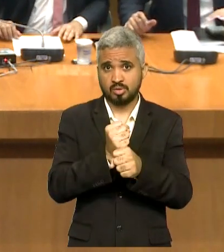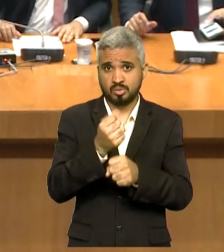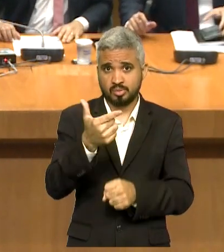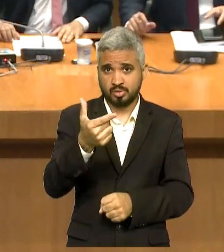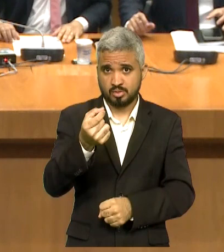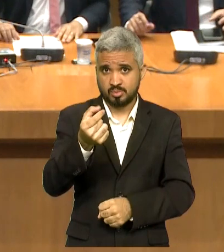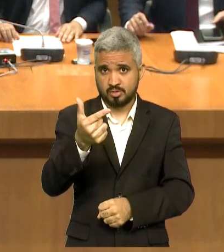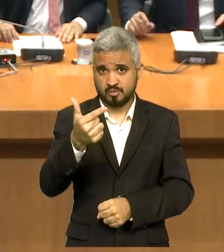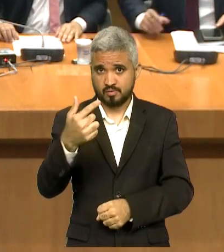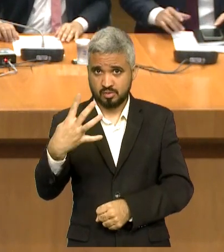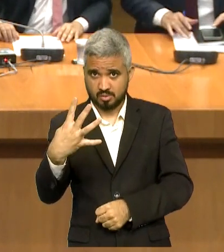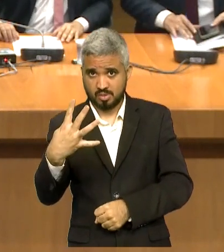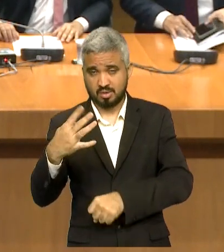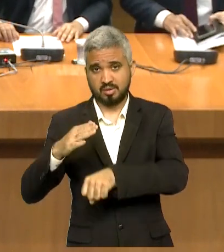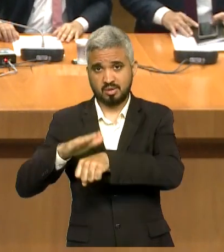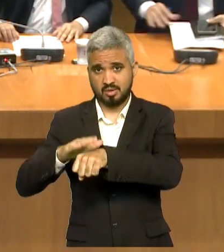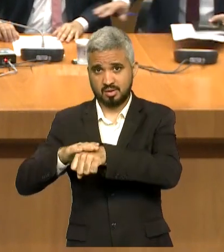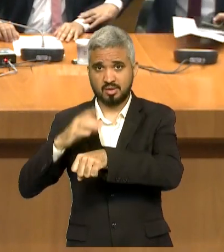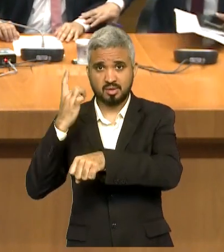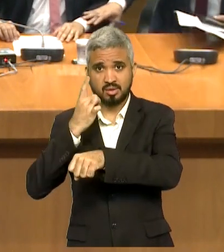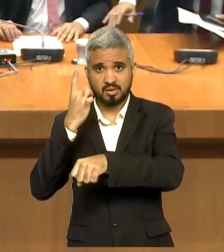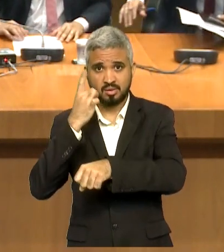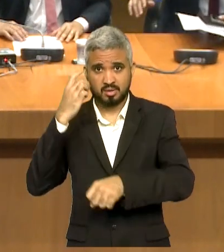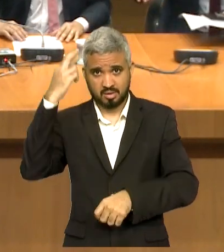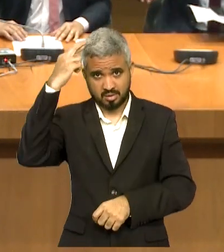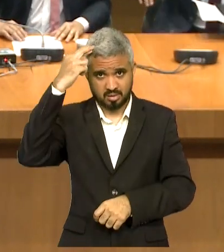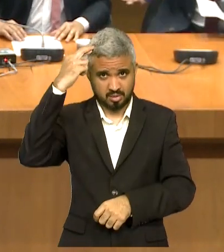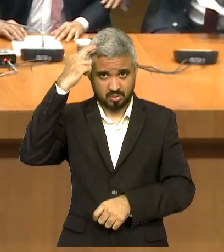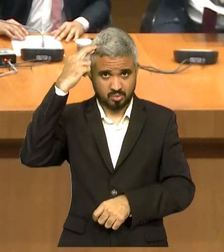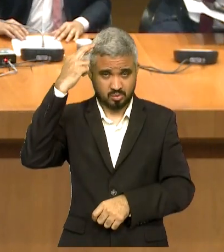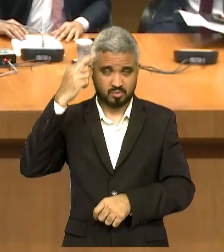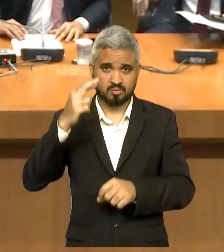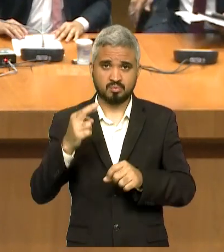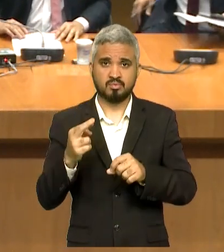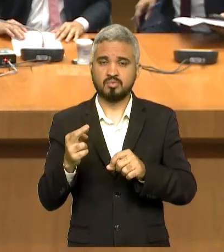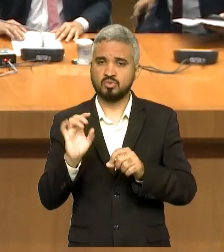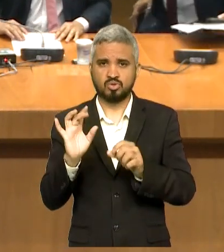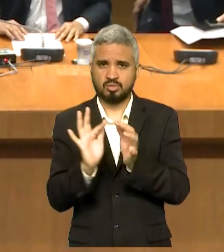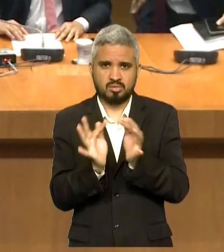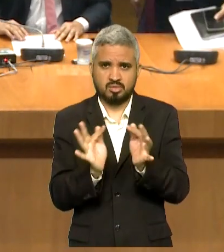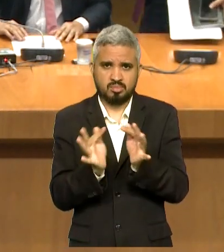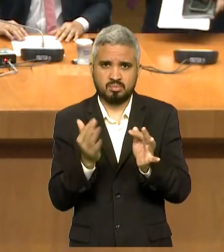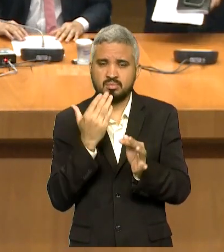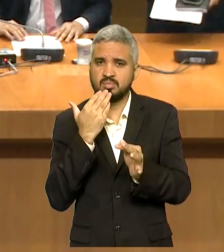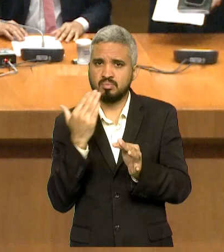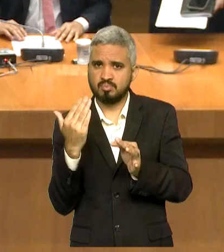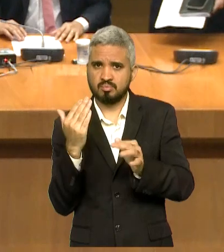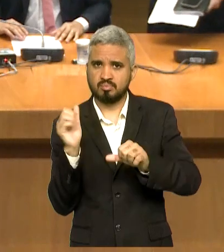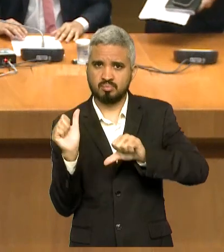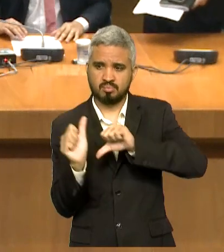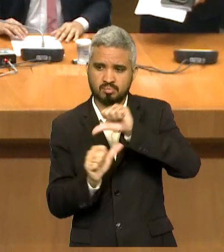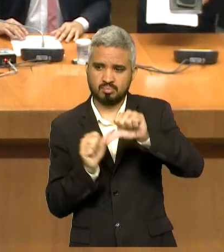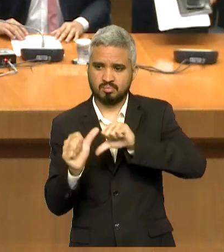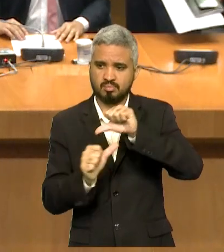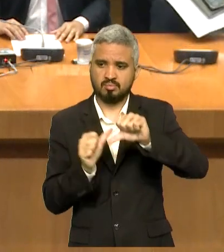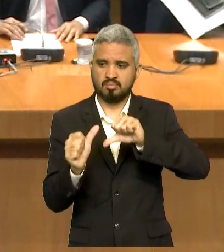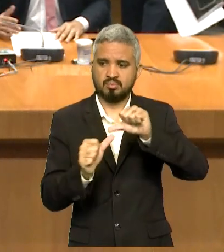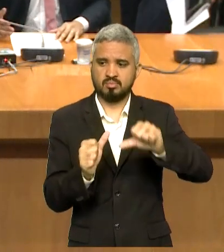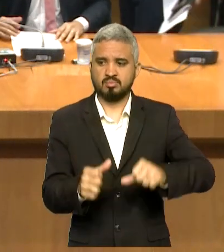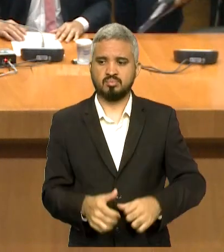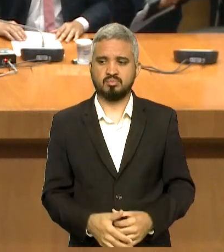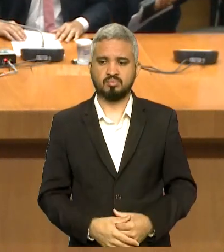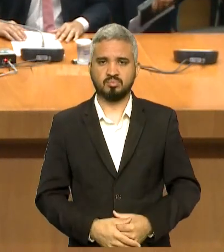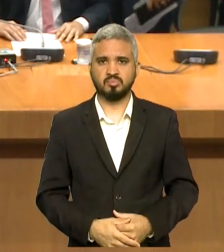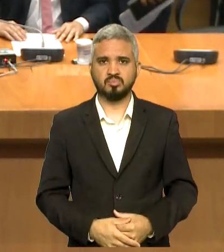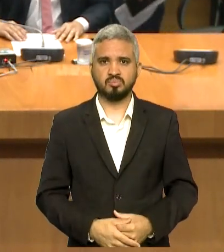018/2024, de autoria do deputado Rio do Amaral. Essas são as retificações que eu determino à mesa diretora que serão feitas na